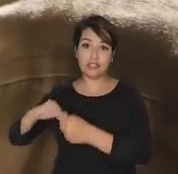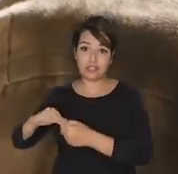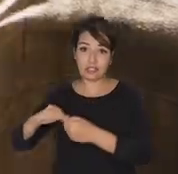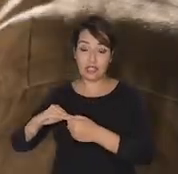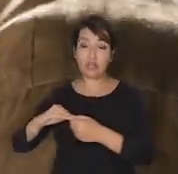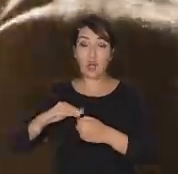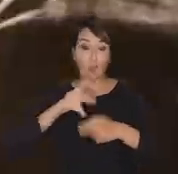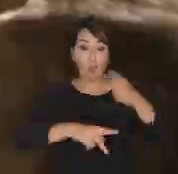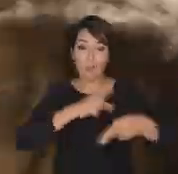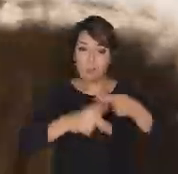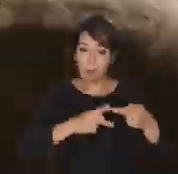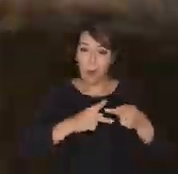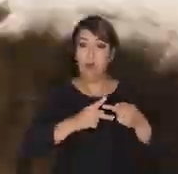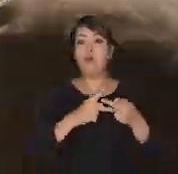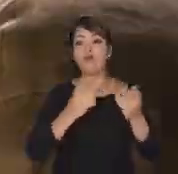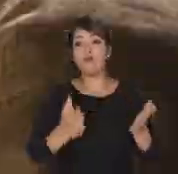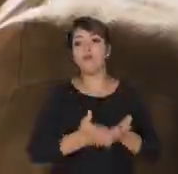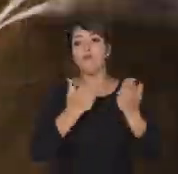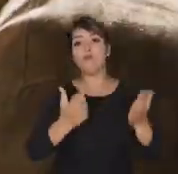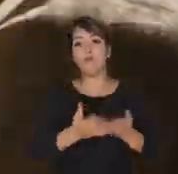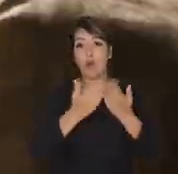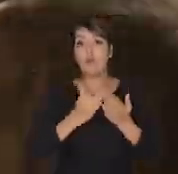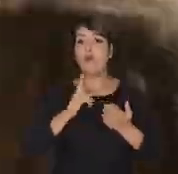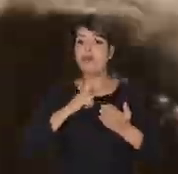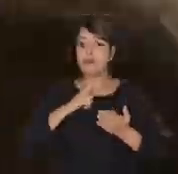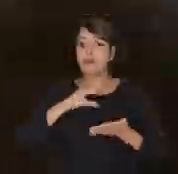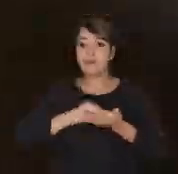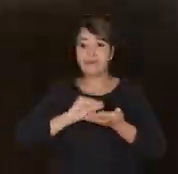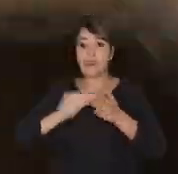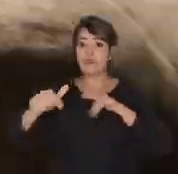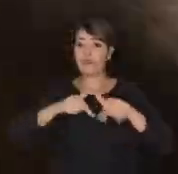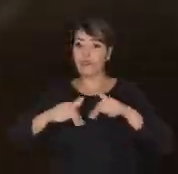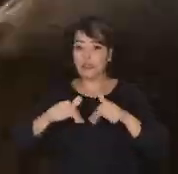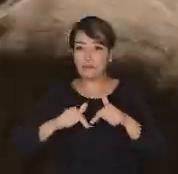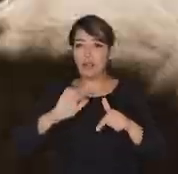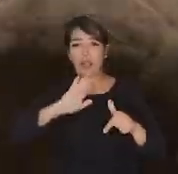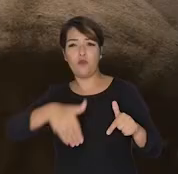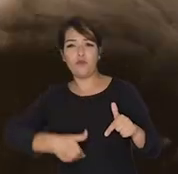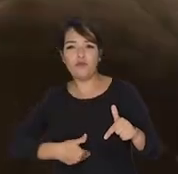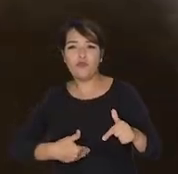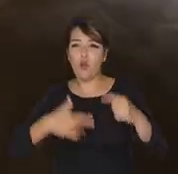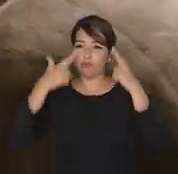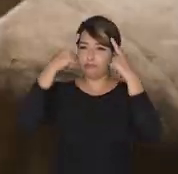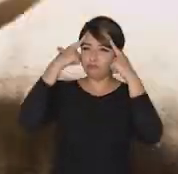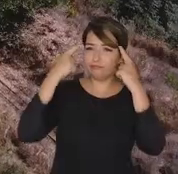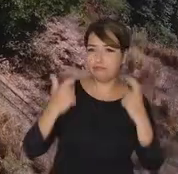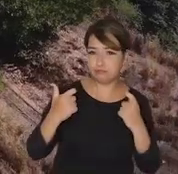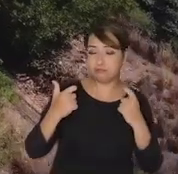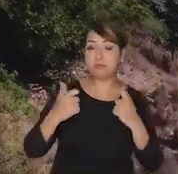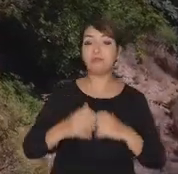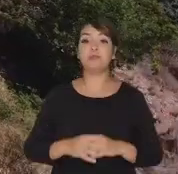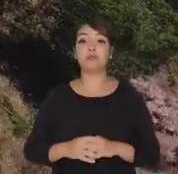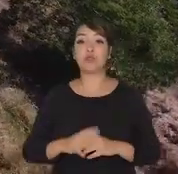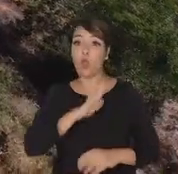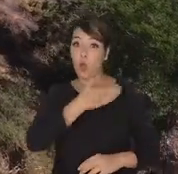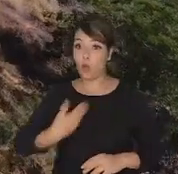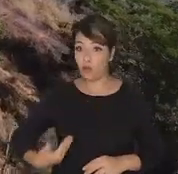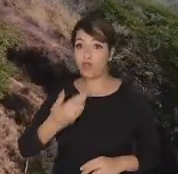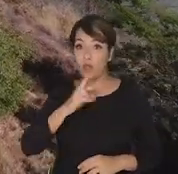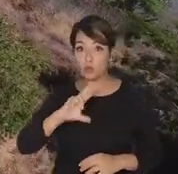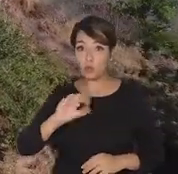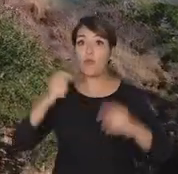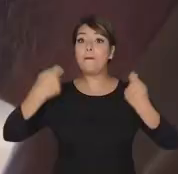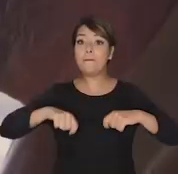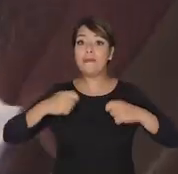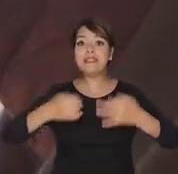empobrecer, que trouxe a fome de volta, que trouxe um desemprego muito forte e que trouxe a violência. O governo do Rio tem que